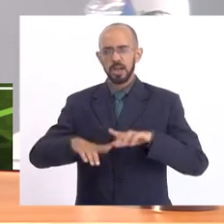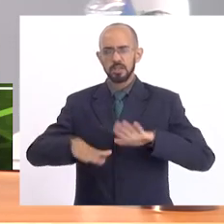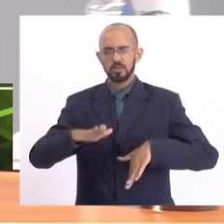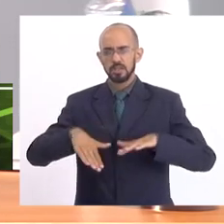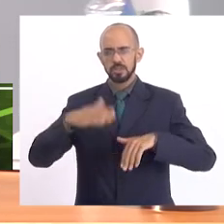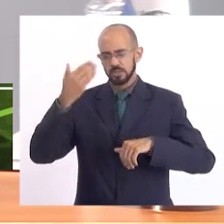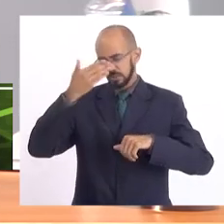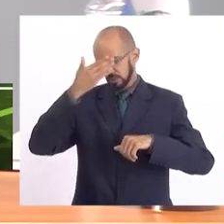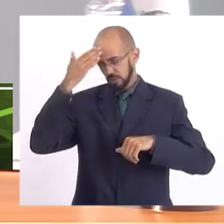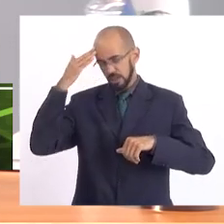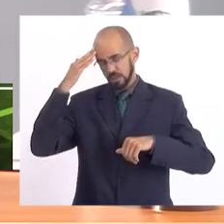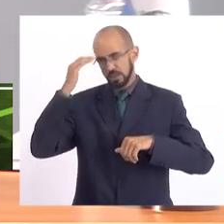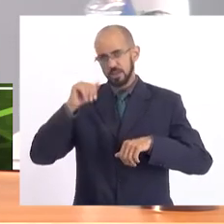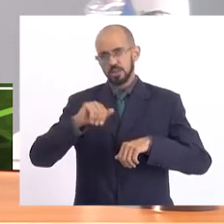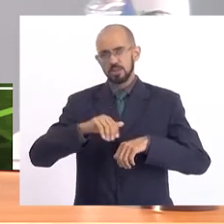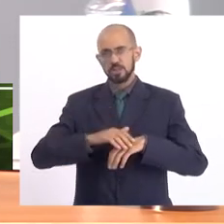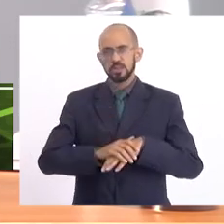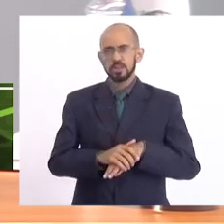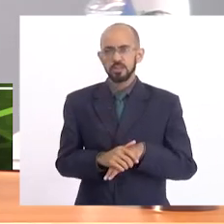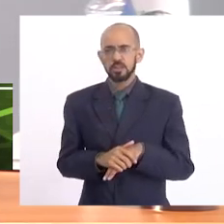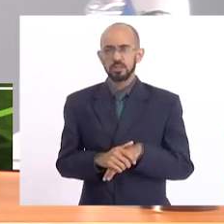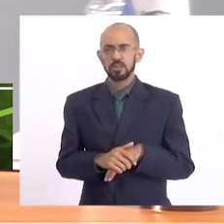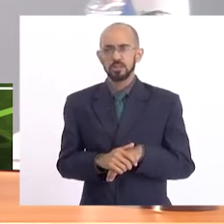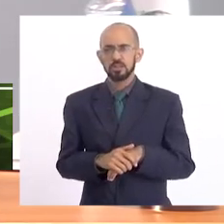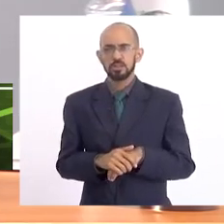esquece eles. E a gente vai estender isso